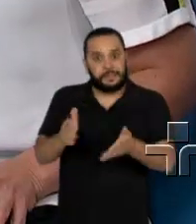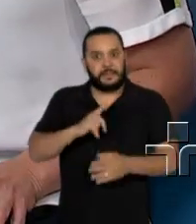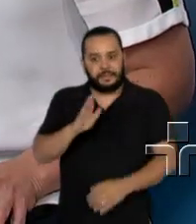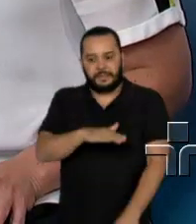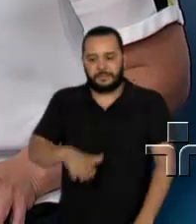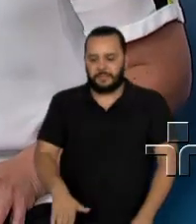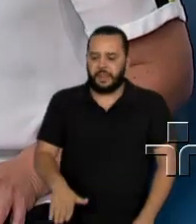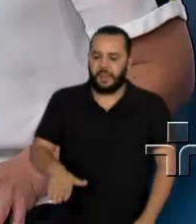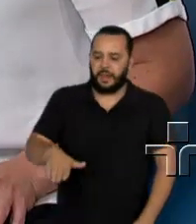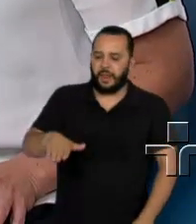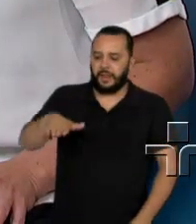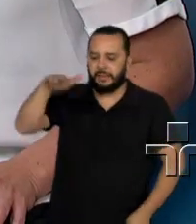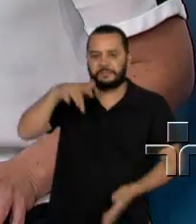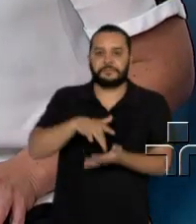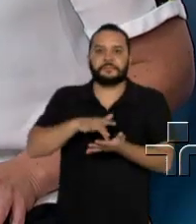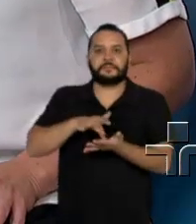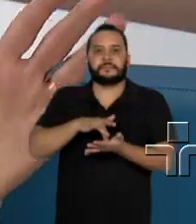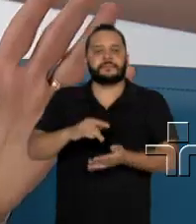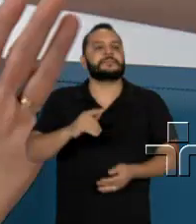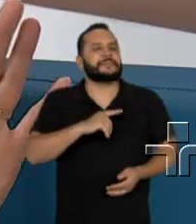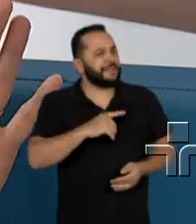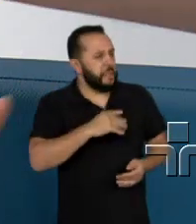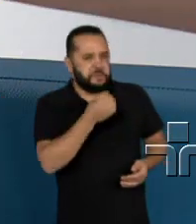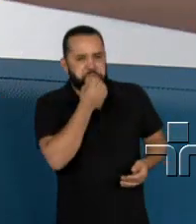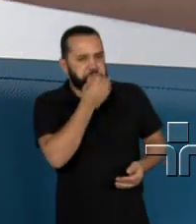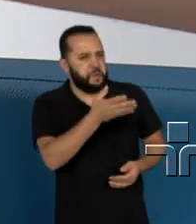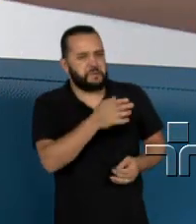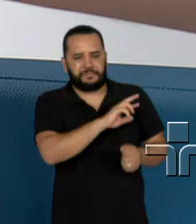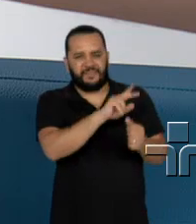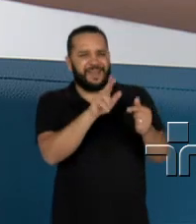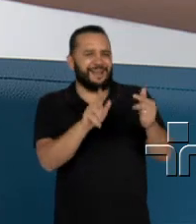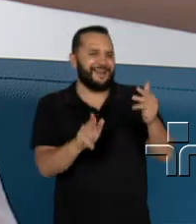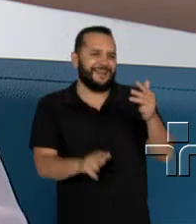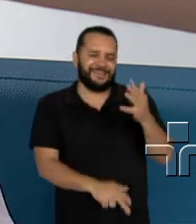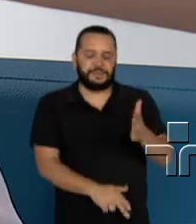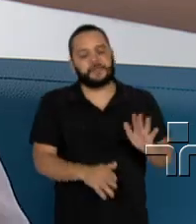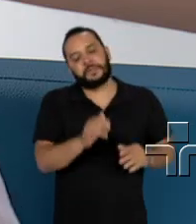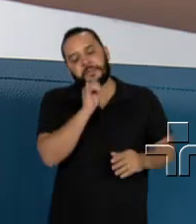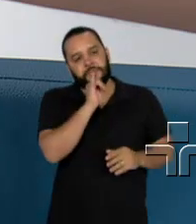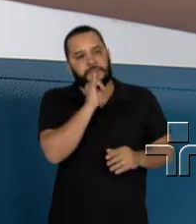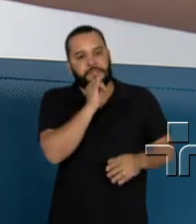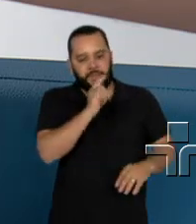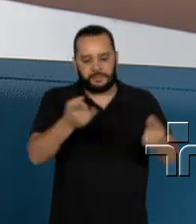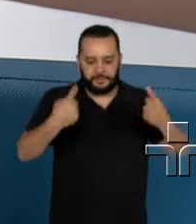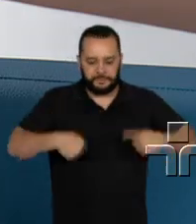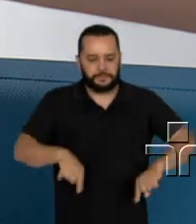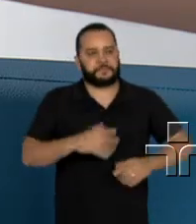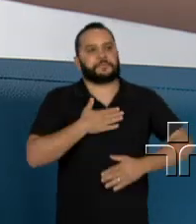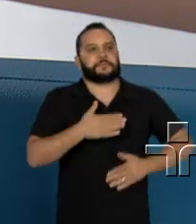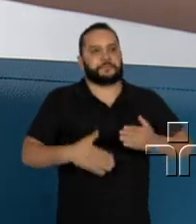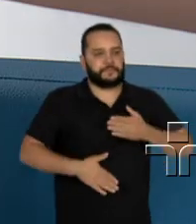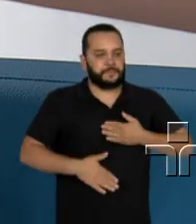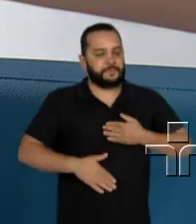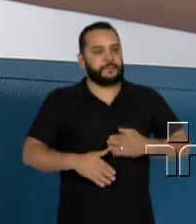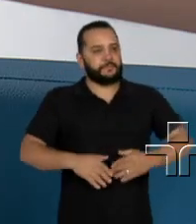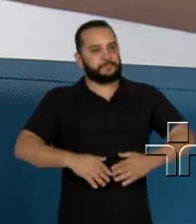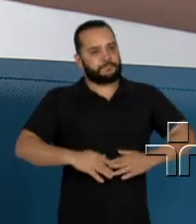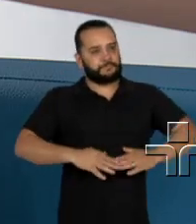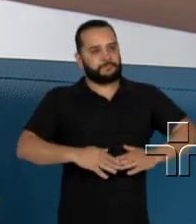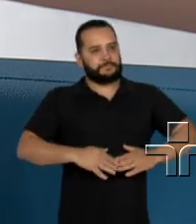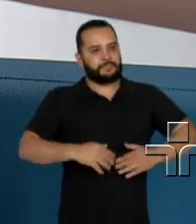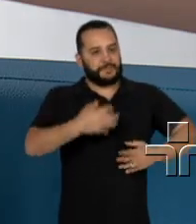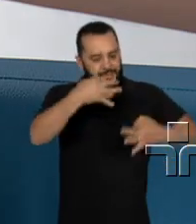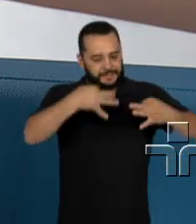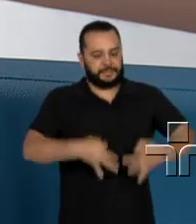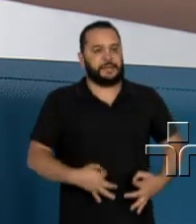né os benefícios são e números não só pra o físico a postura das meninas